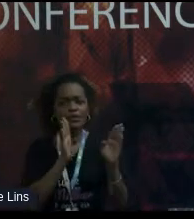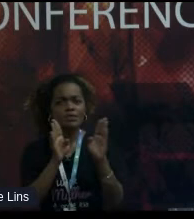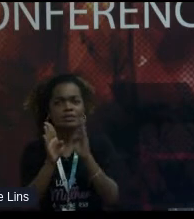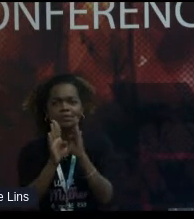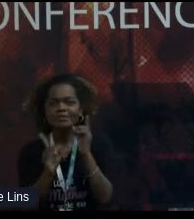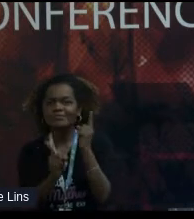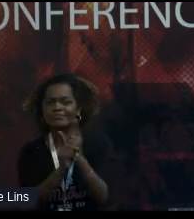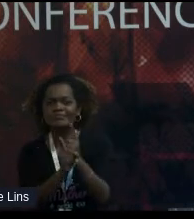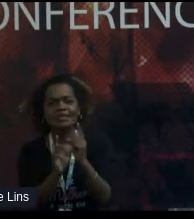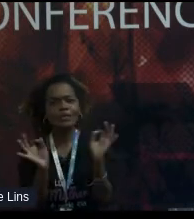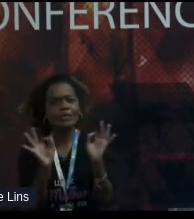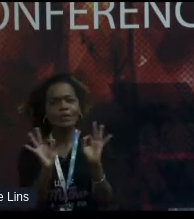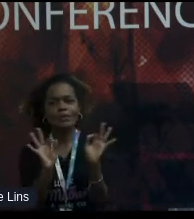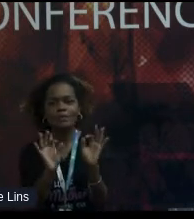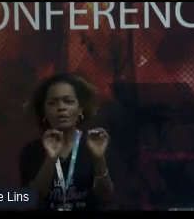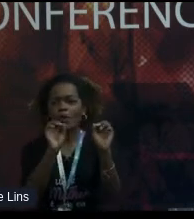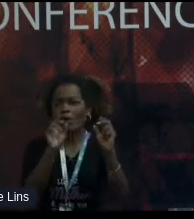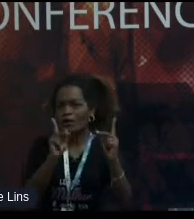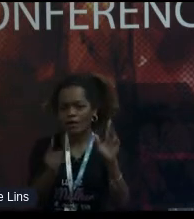achado. Ok, botão.